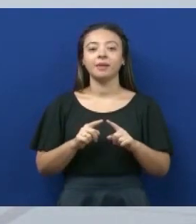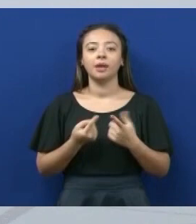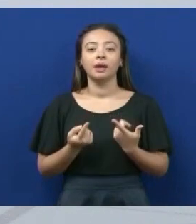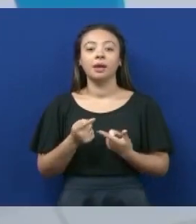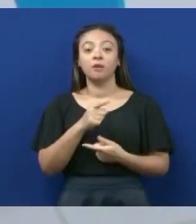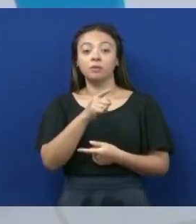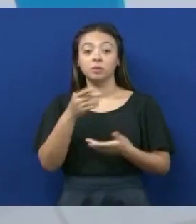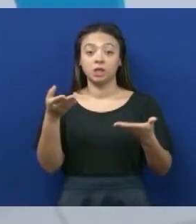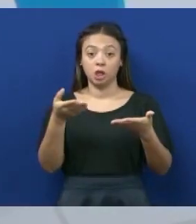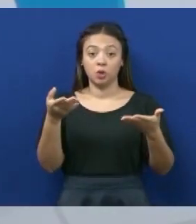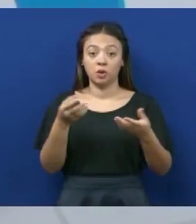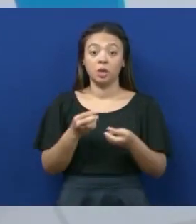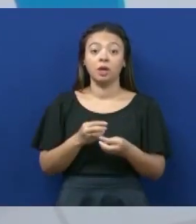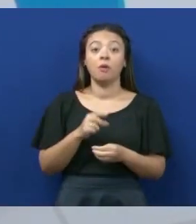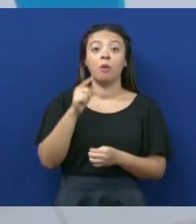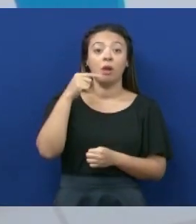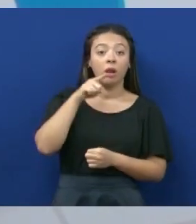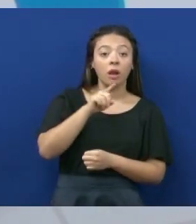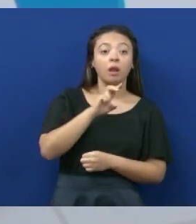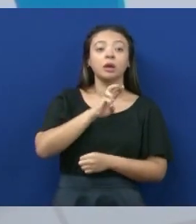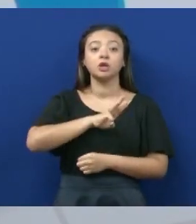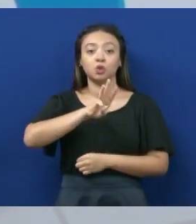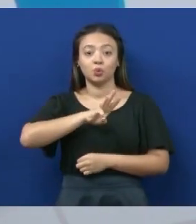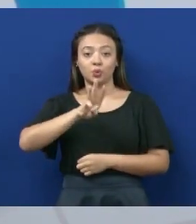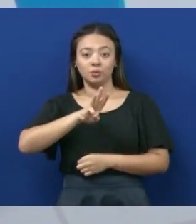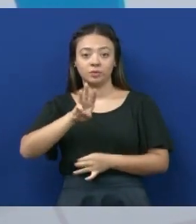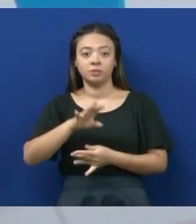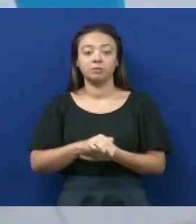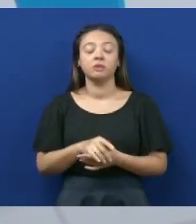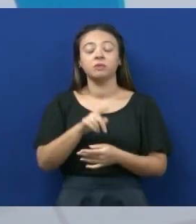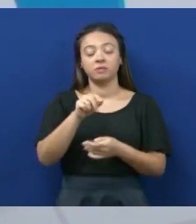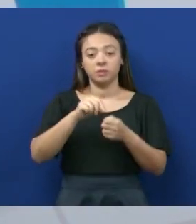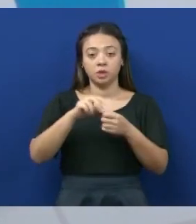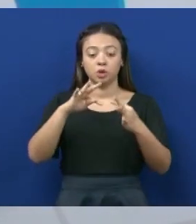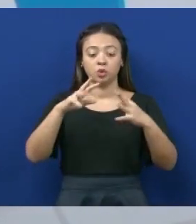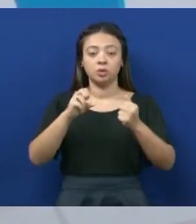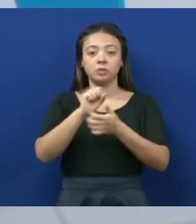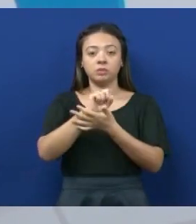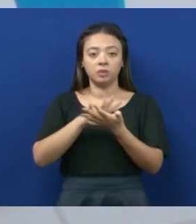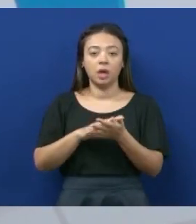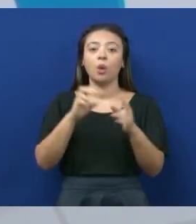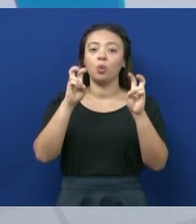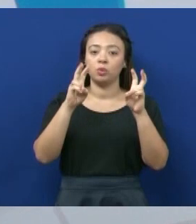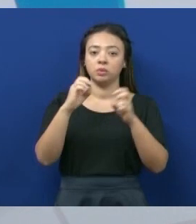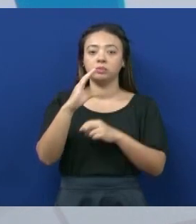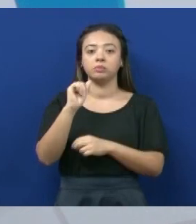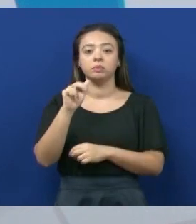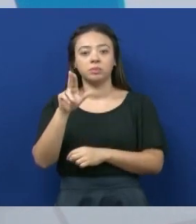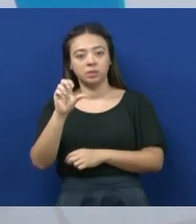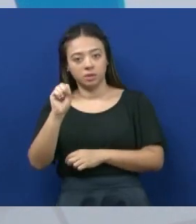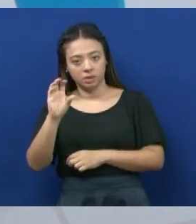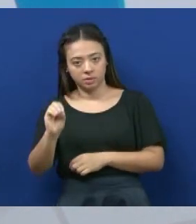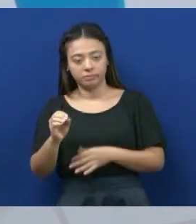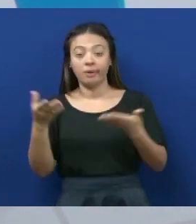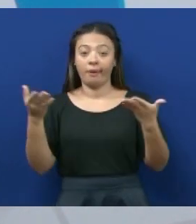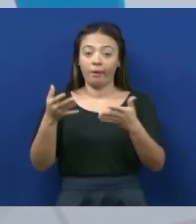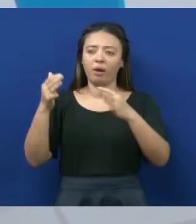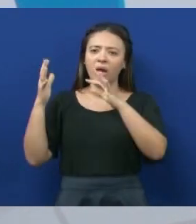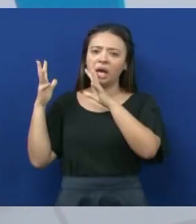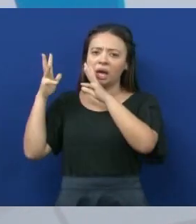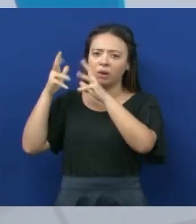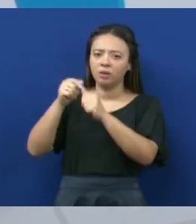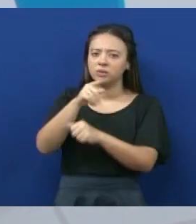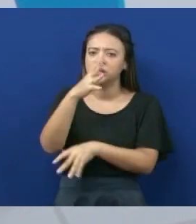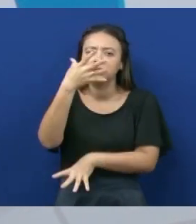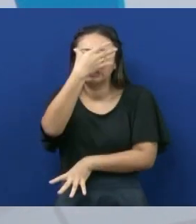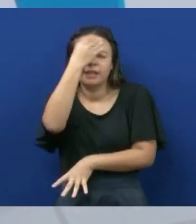vão agora acessar o portal para fazer os exercícios sobre causo. Vamos fazer as considerações finais para recapitular e você